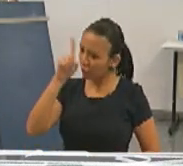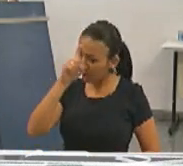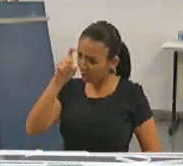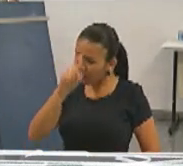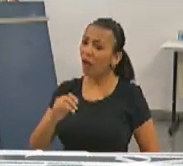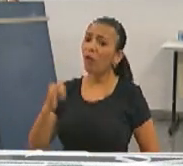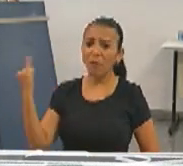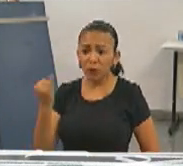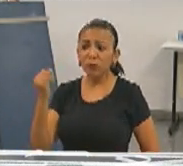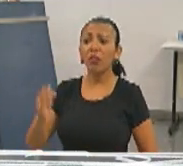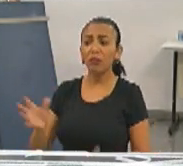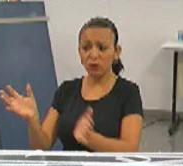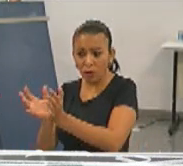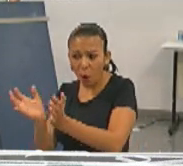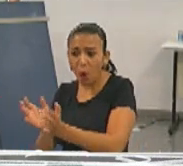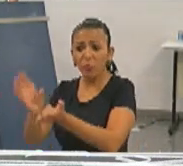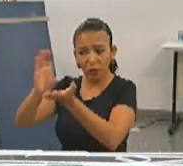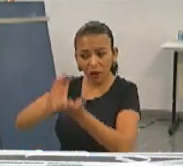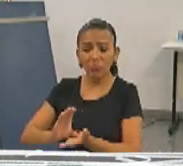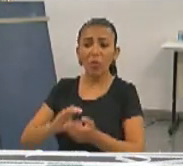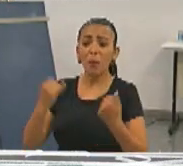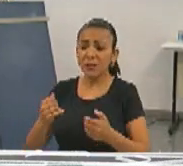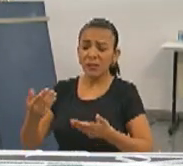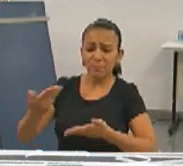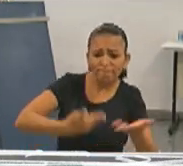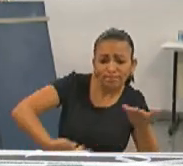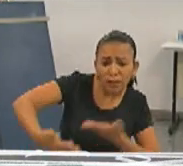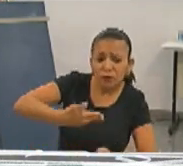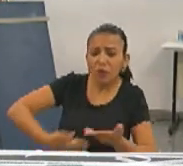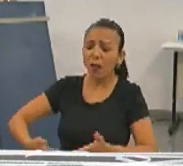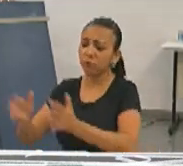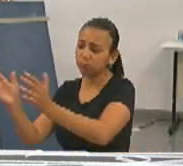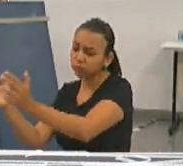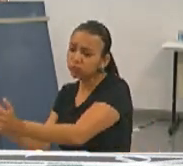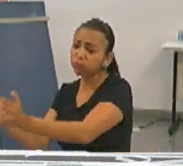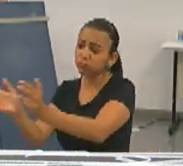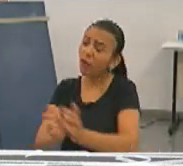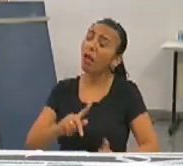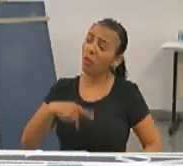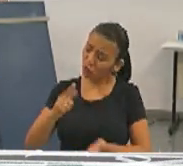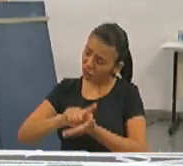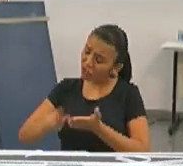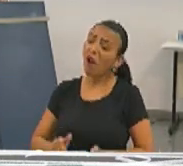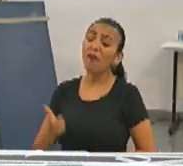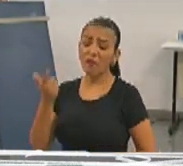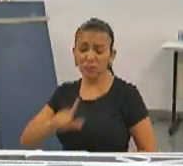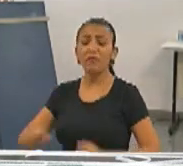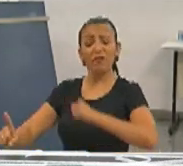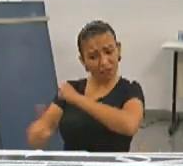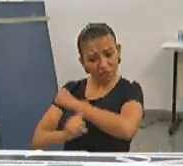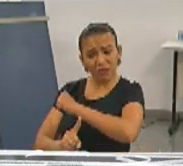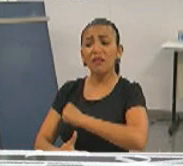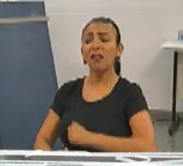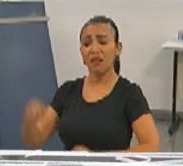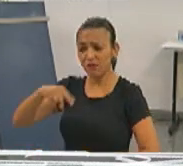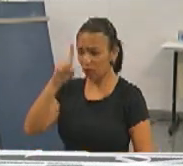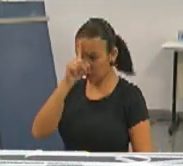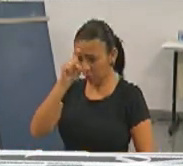órgãos colegiados. Ele tem que fazer a mediação dos órgãos. Então, na nossa gestão, nós vamos atender o